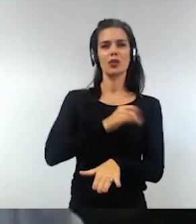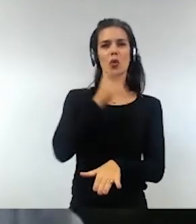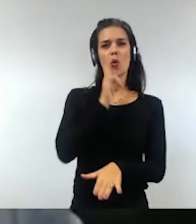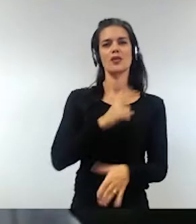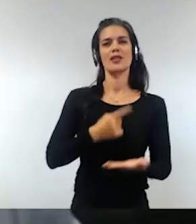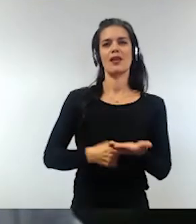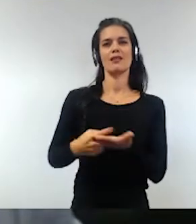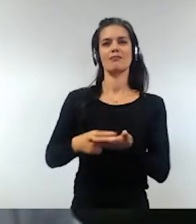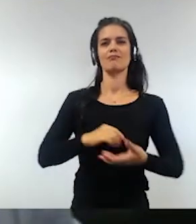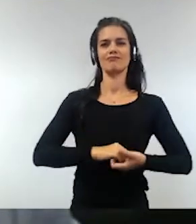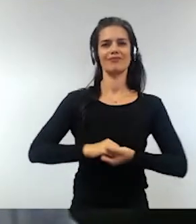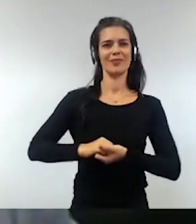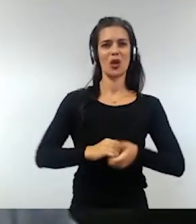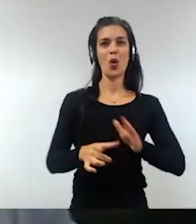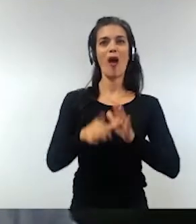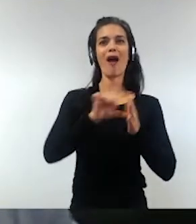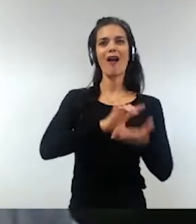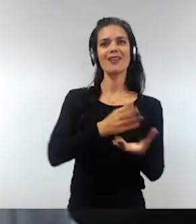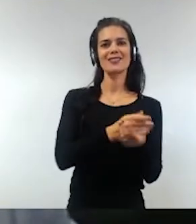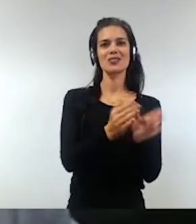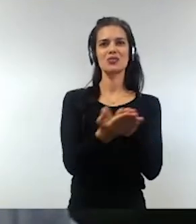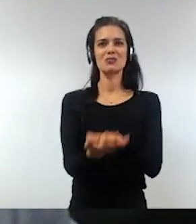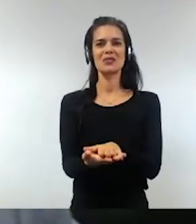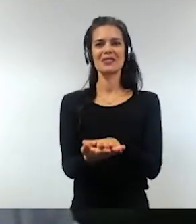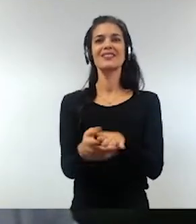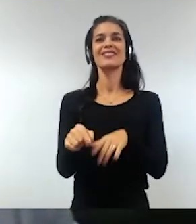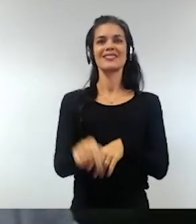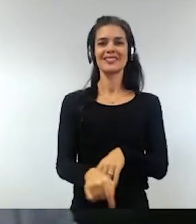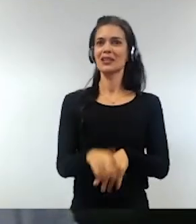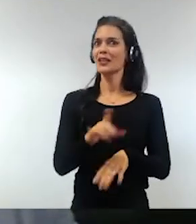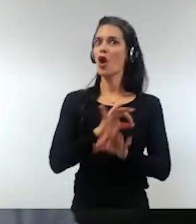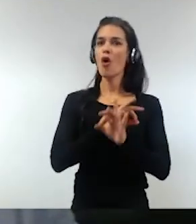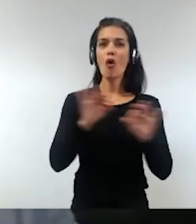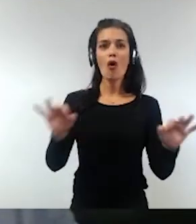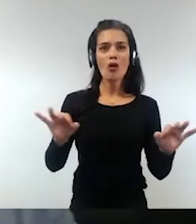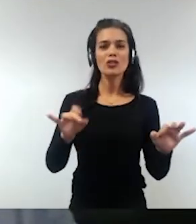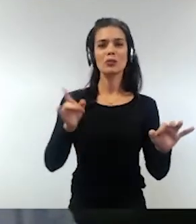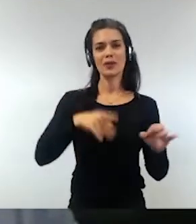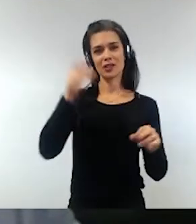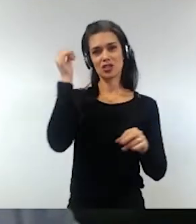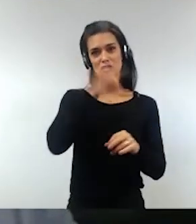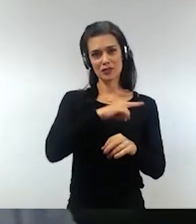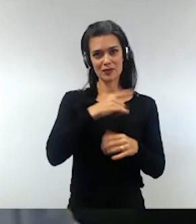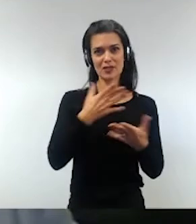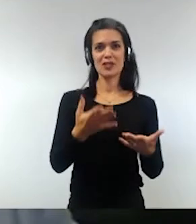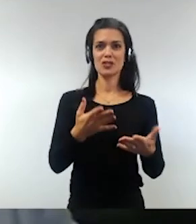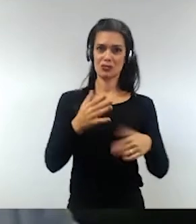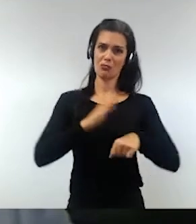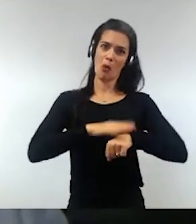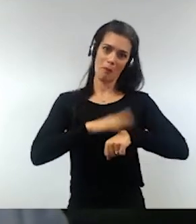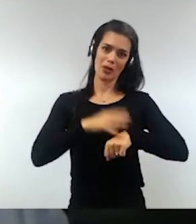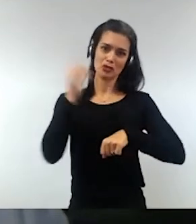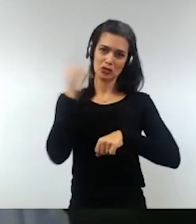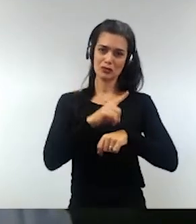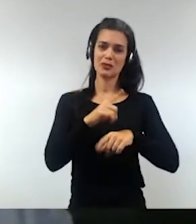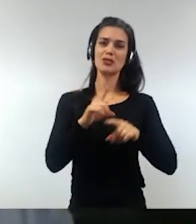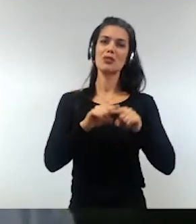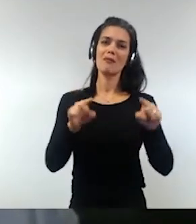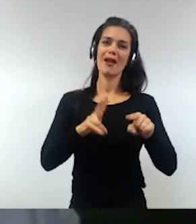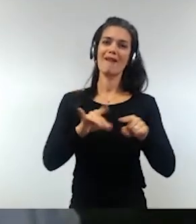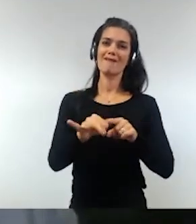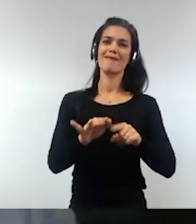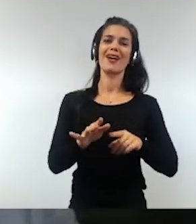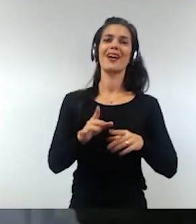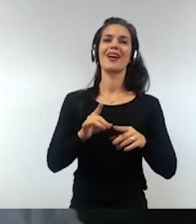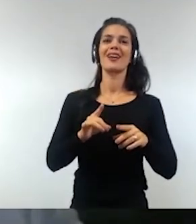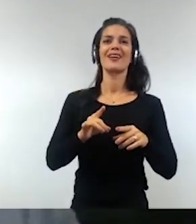Ou seja, uma coisa extraordinária e que pegou. É uma dificuldade que veio com a pandemia, mas que será